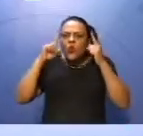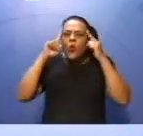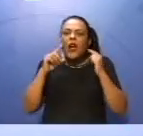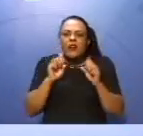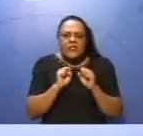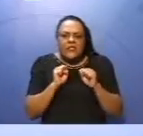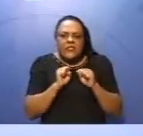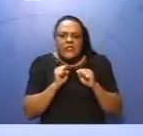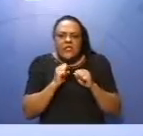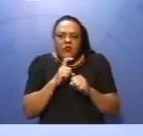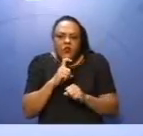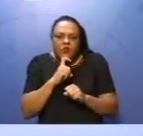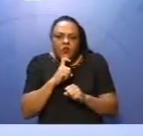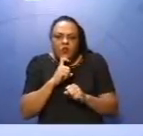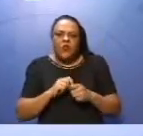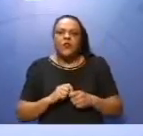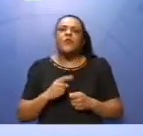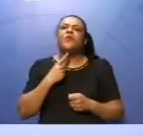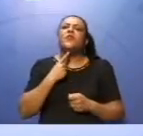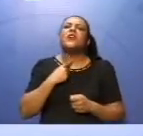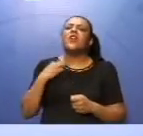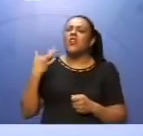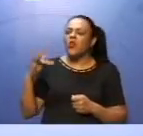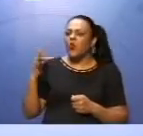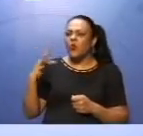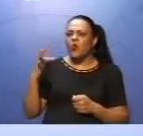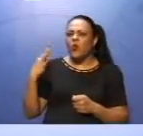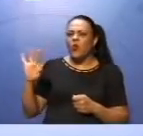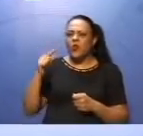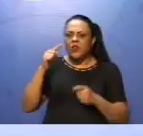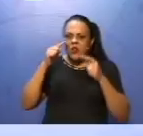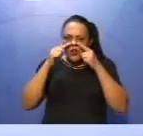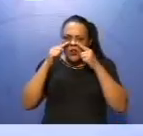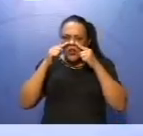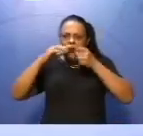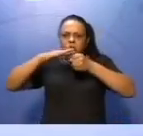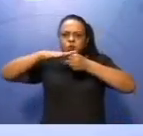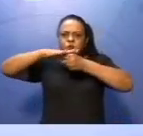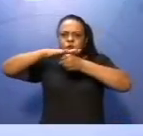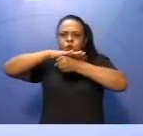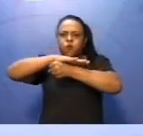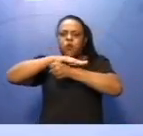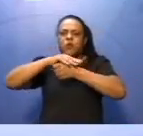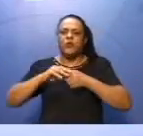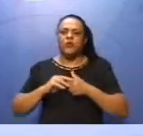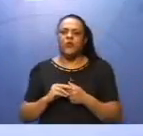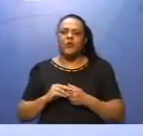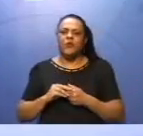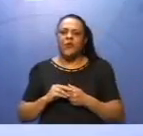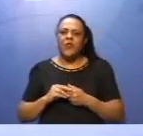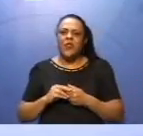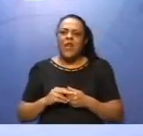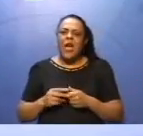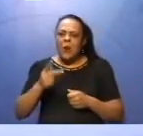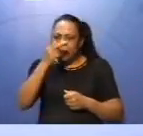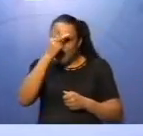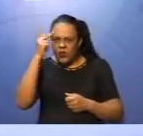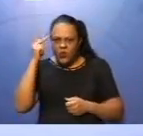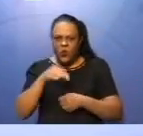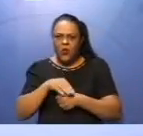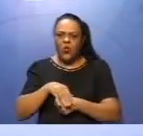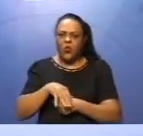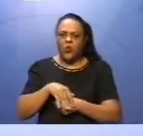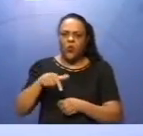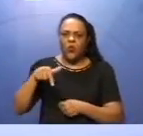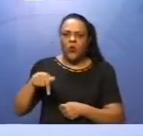ouvido, dor de garganta, congestão nasal e sintomas do resfriado, ele pode durar até 7 dias. Se não